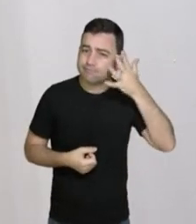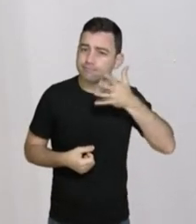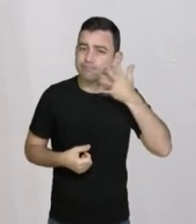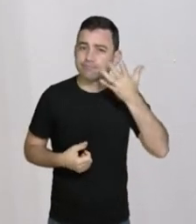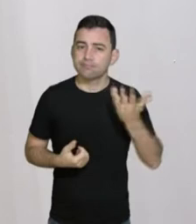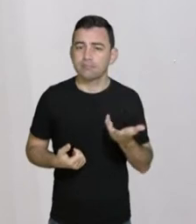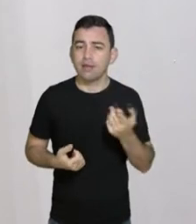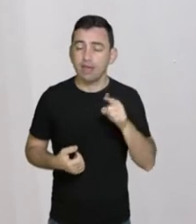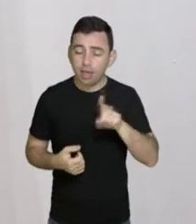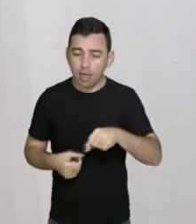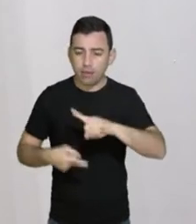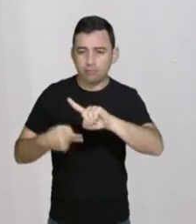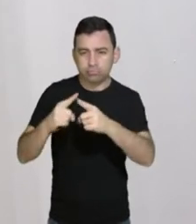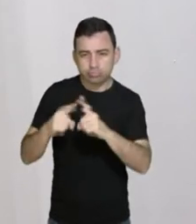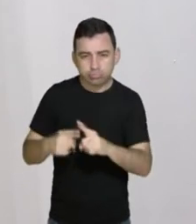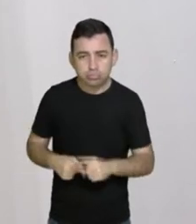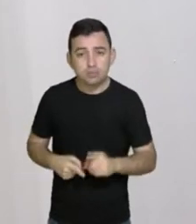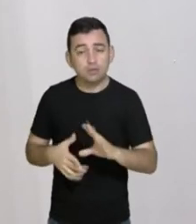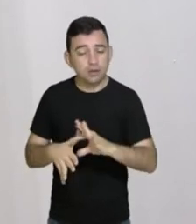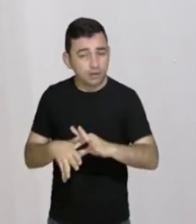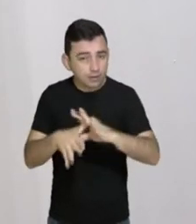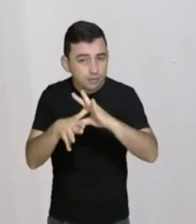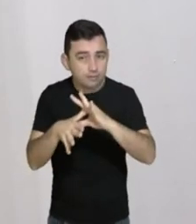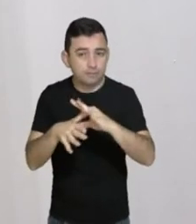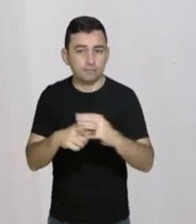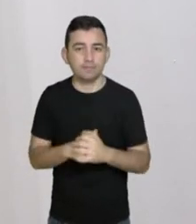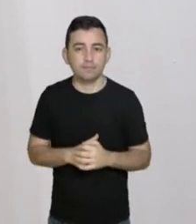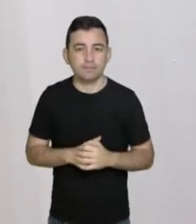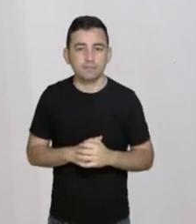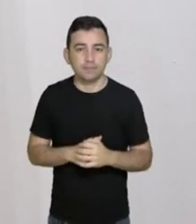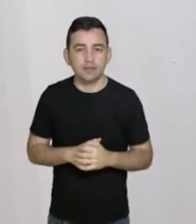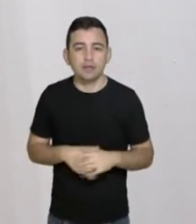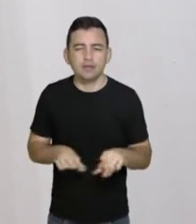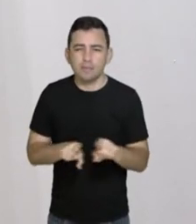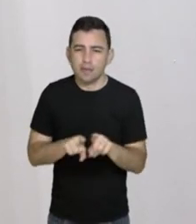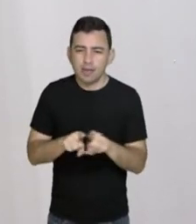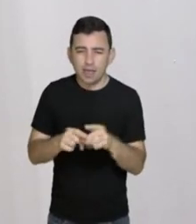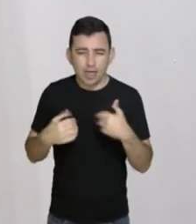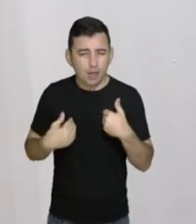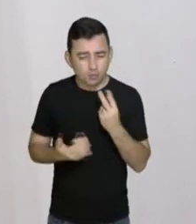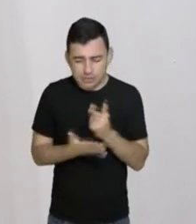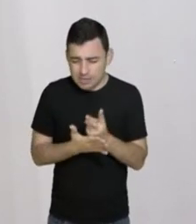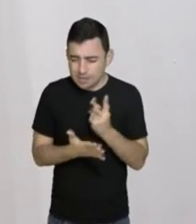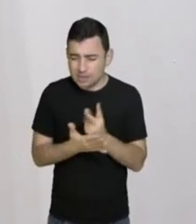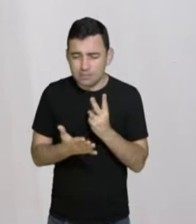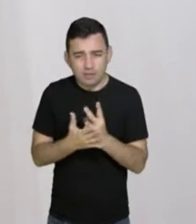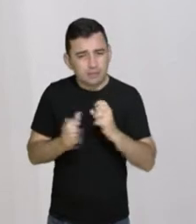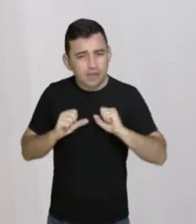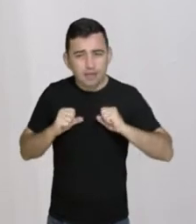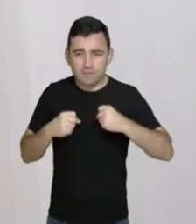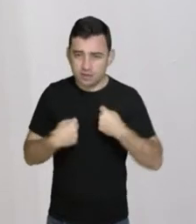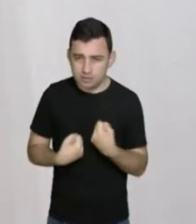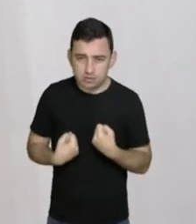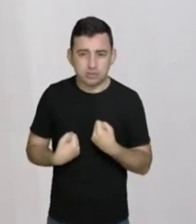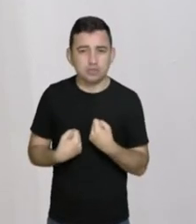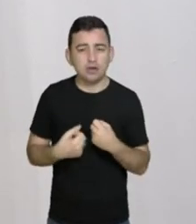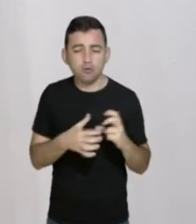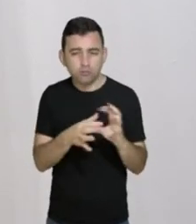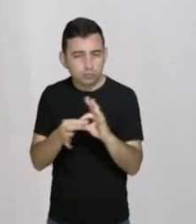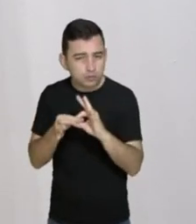diálogo entre os líderes. Aliás, sempre defendi o diálogo e a união, jamais a